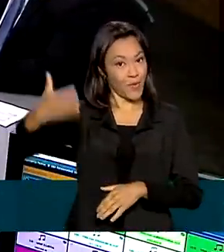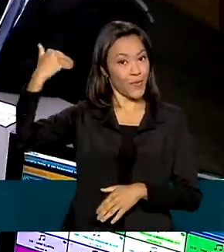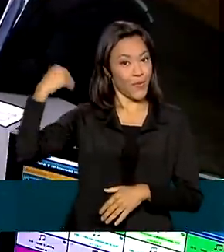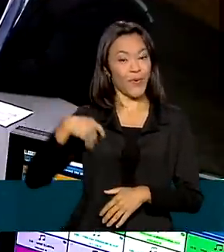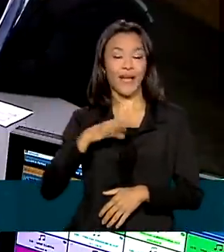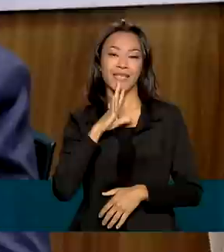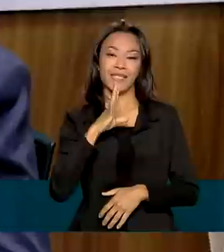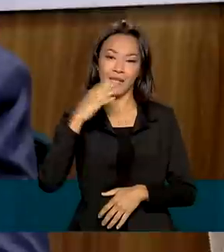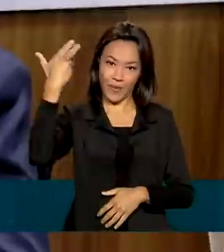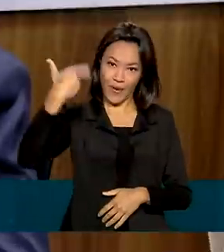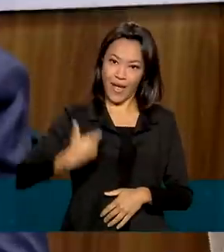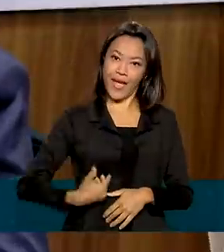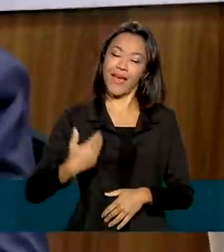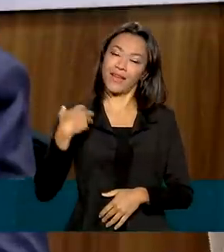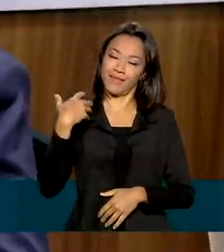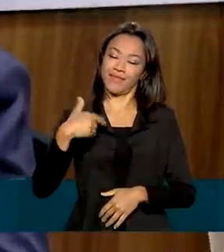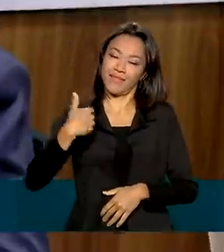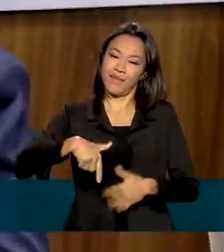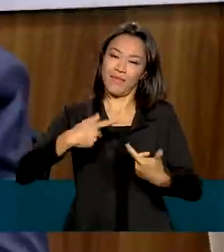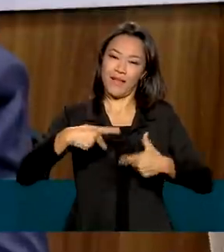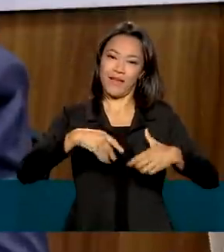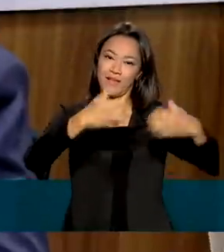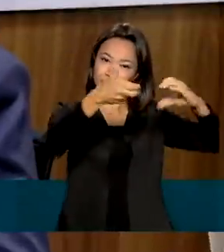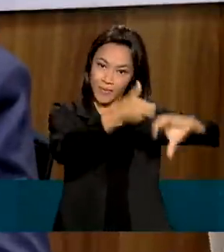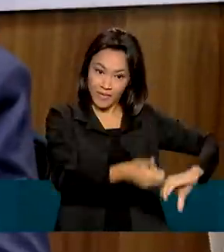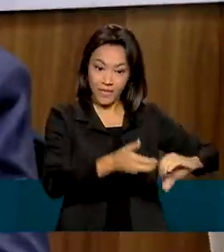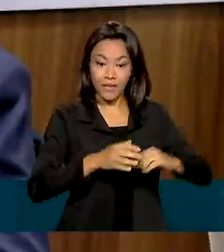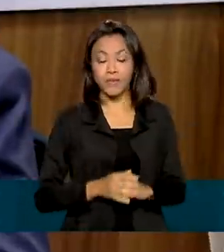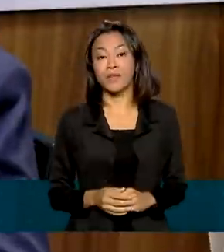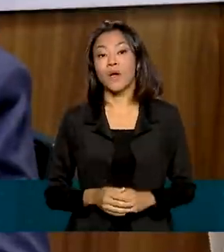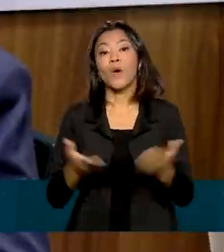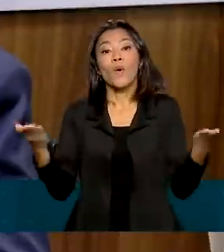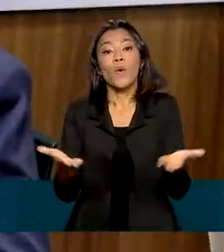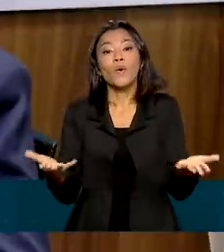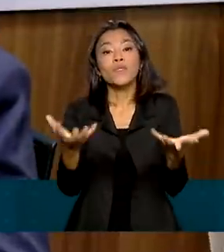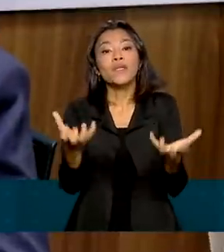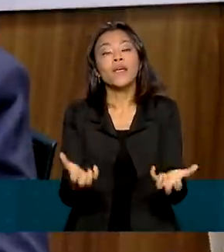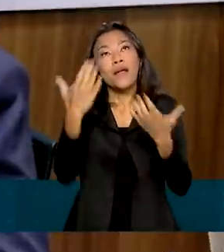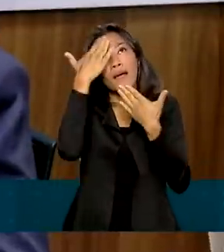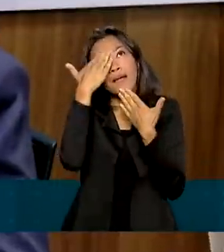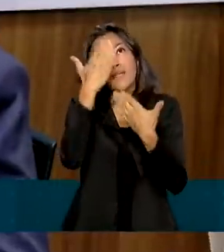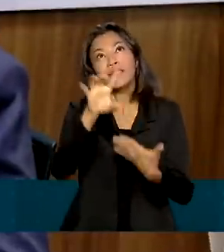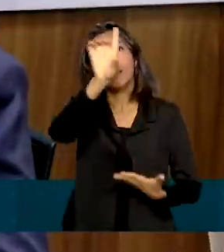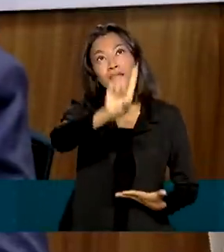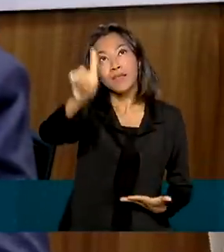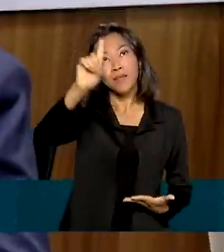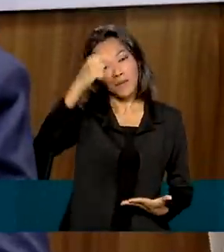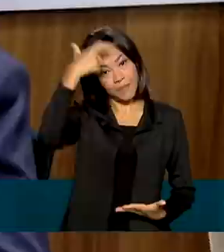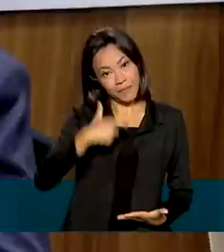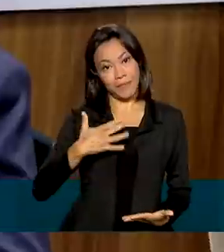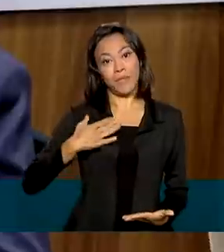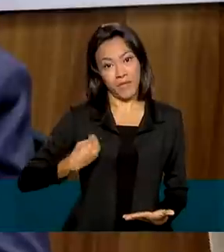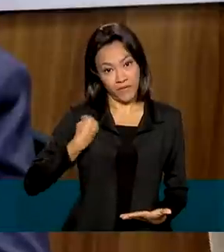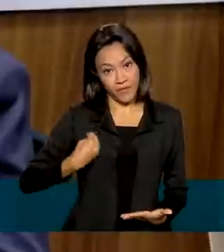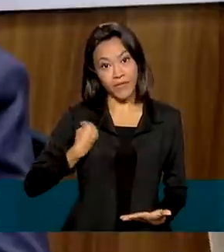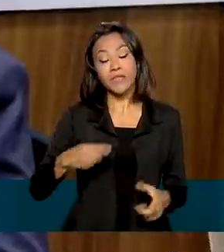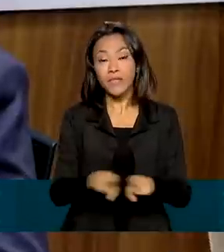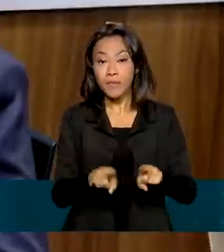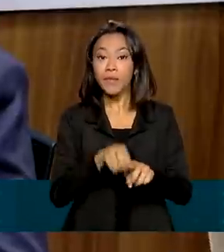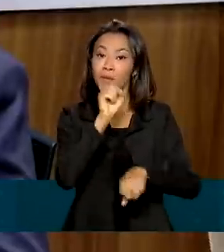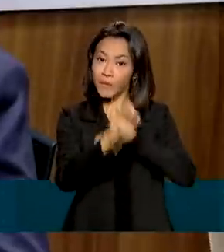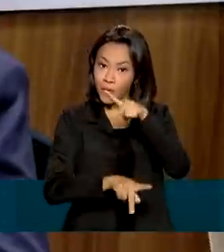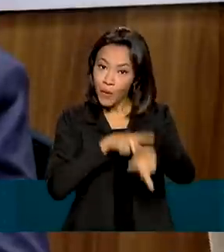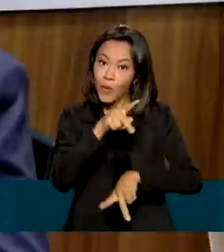mas toda semana usava da palavra hoje quero primeiro agradecer a Deus pela minha vida e também a Deus E pelo povo